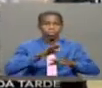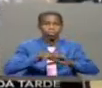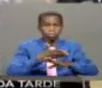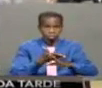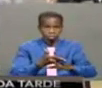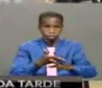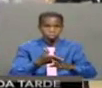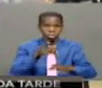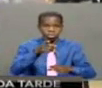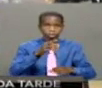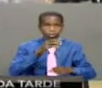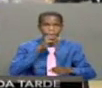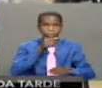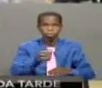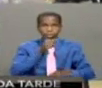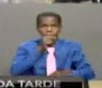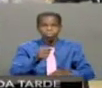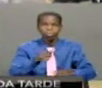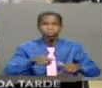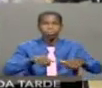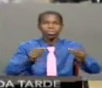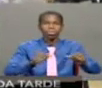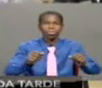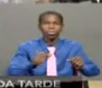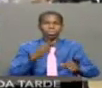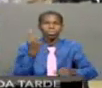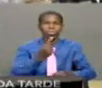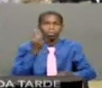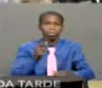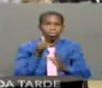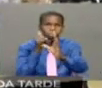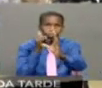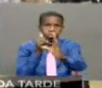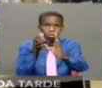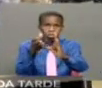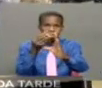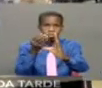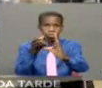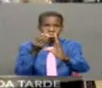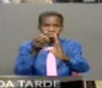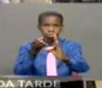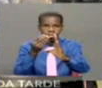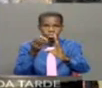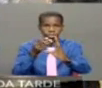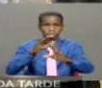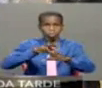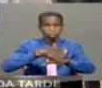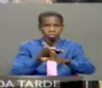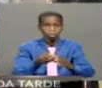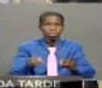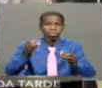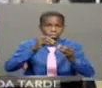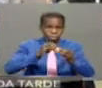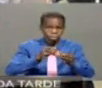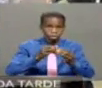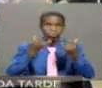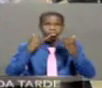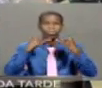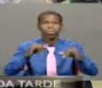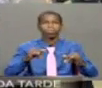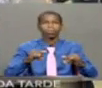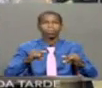também a assistir, até porque várias comunicações ainda estão reservadas para a ponta final deste ato,